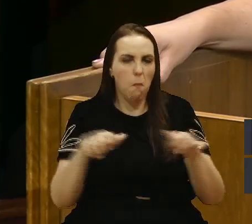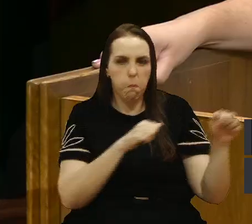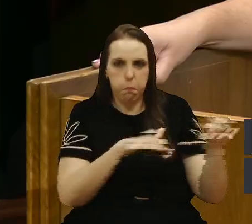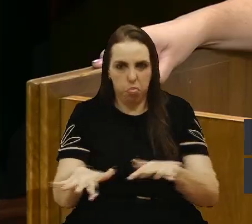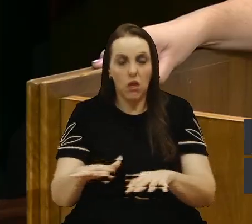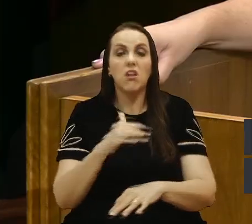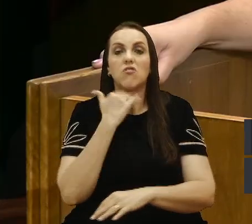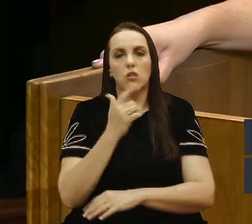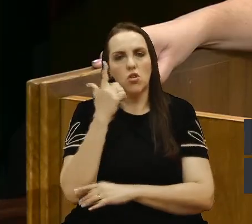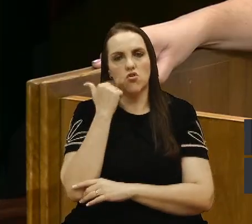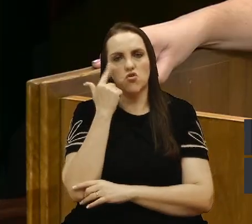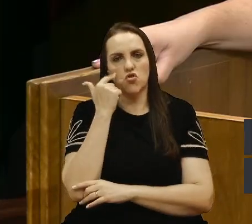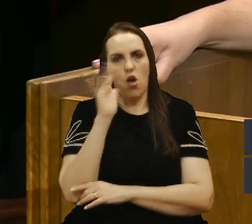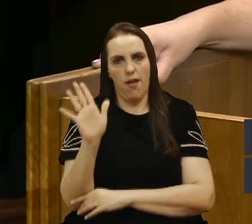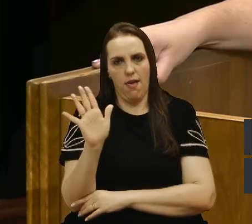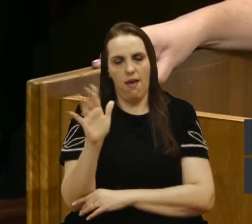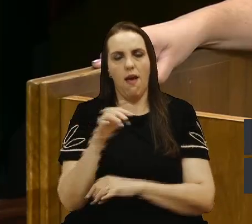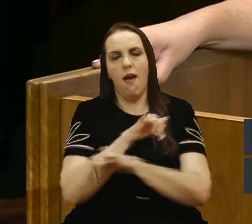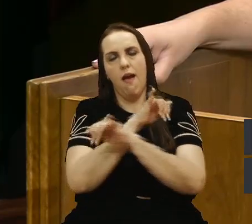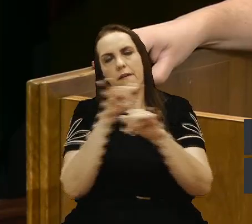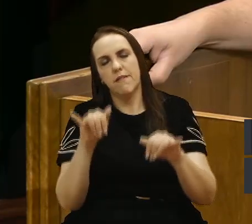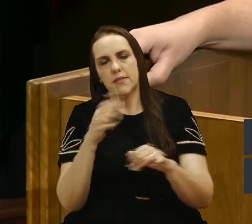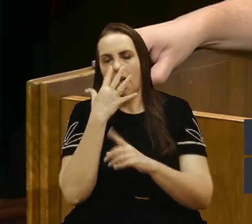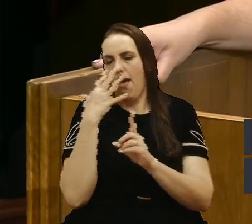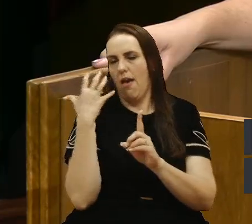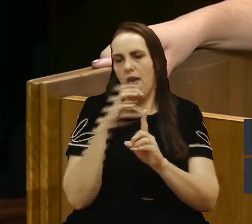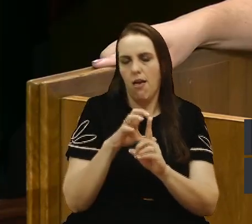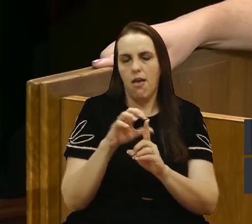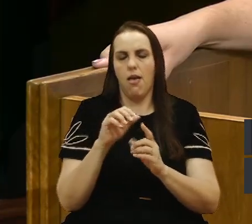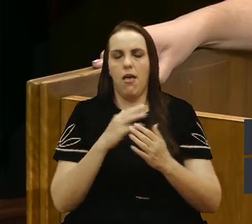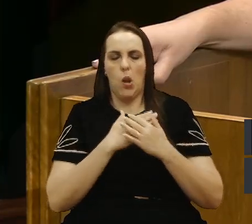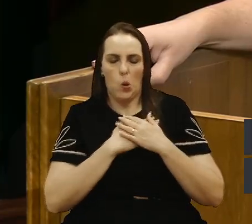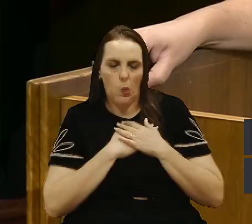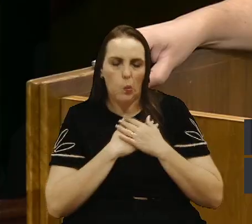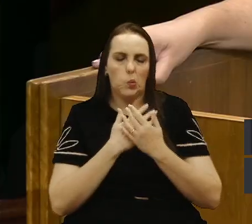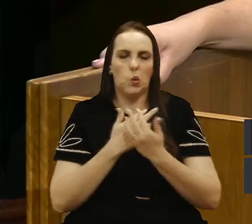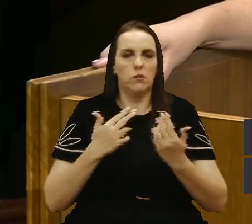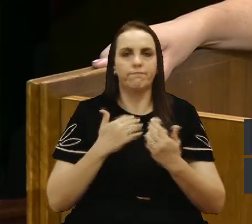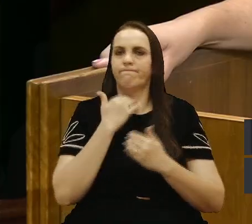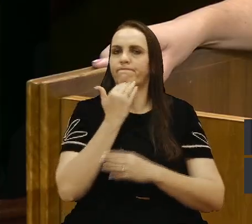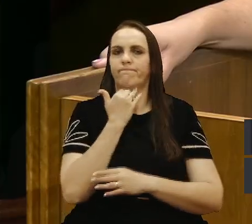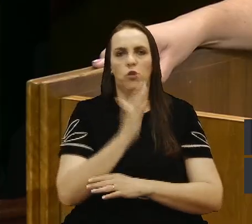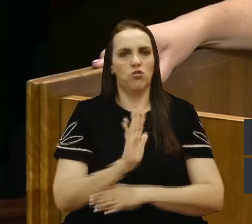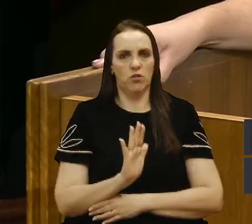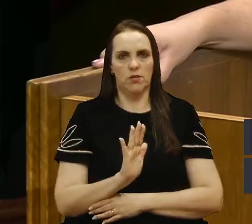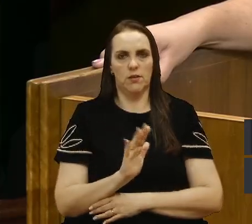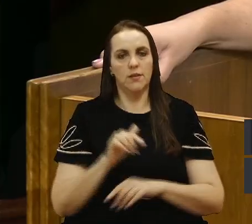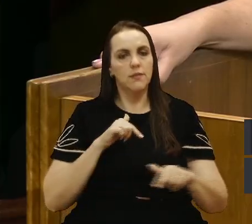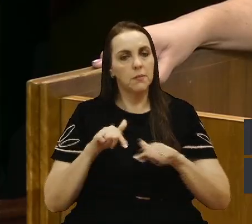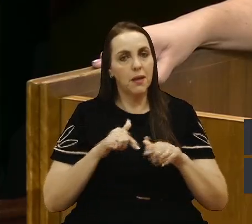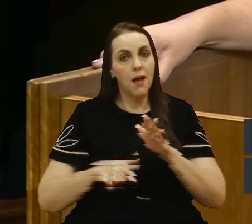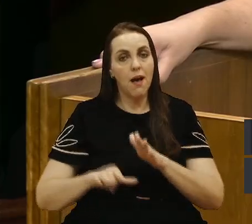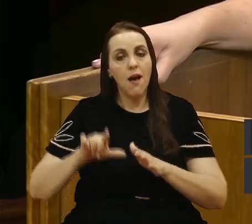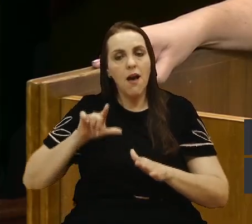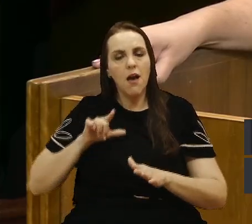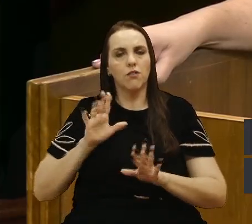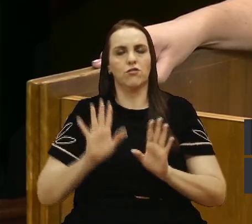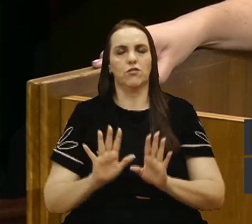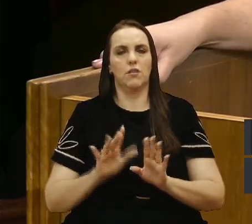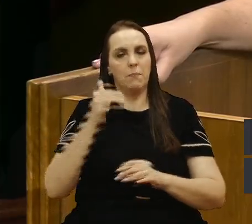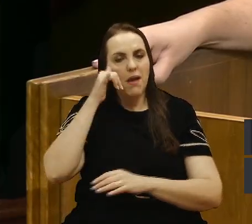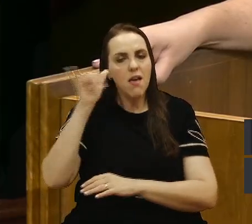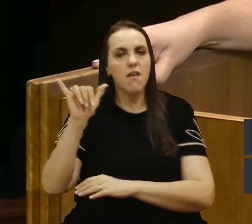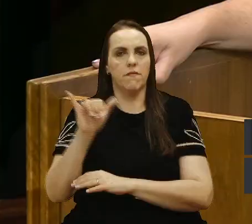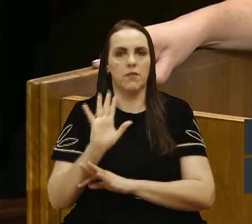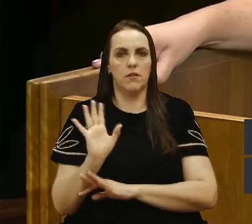ir lá chorar, fazer nota de repúdio, fazer nota de luto e tudo mais. A gente tem que atuar quando a gente pode atuar. Se as chuvas